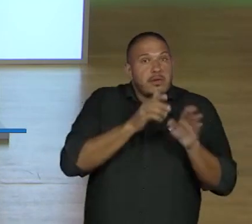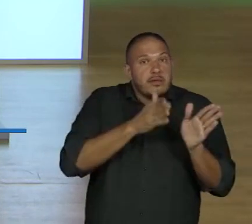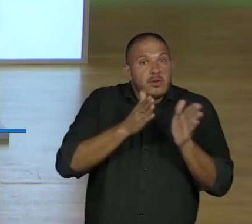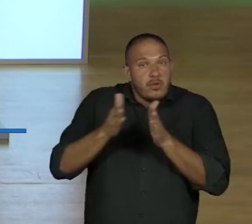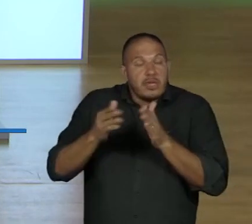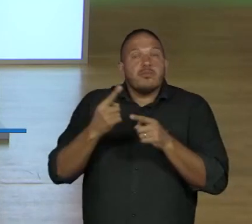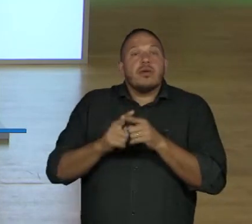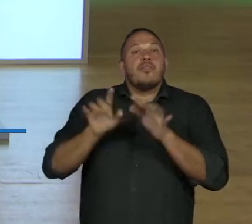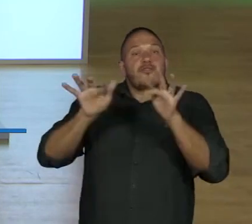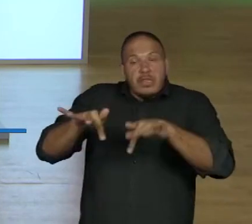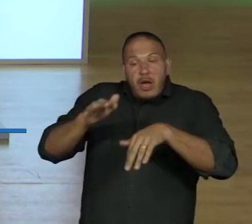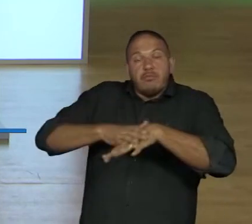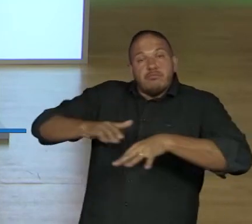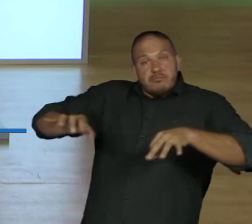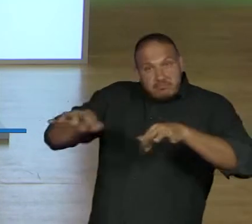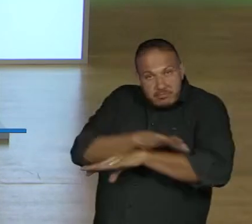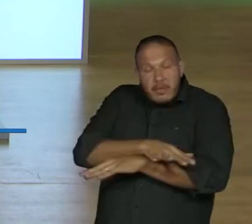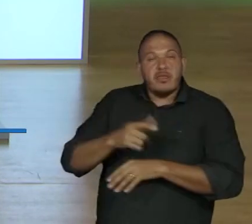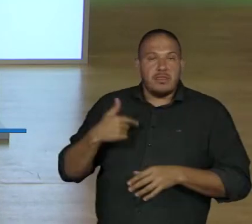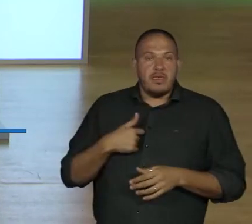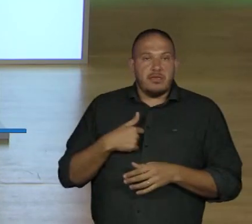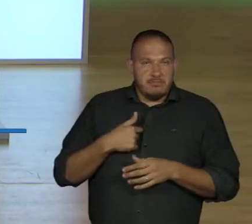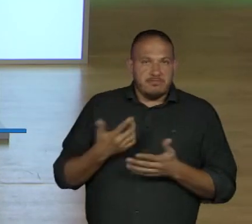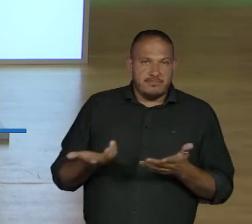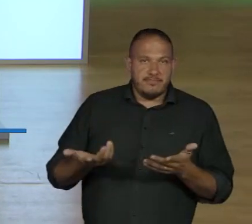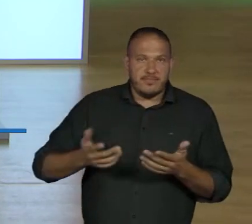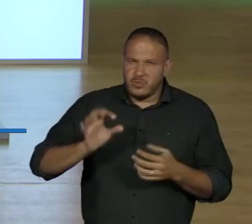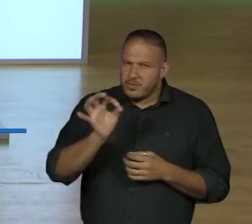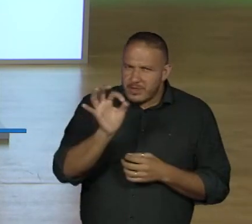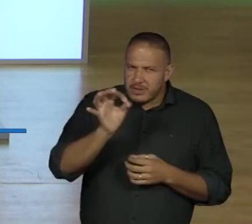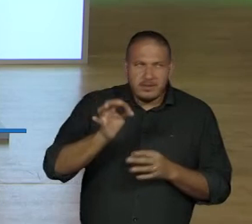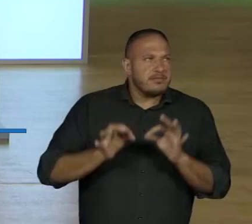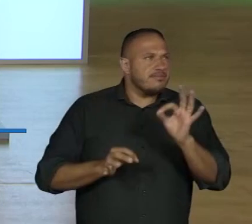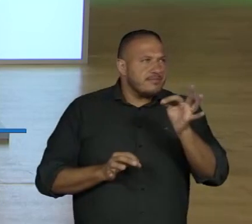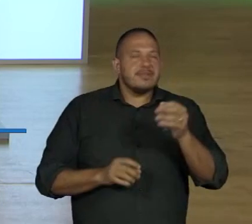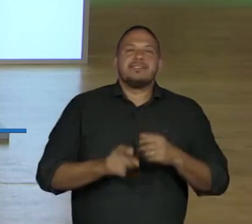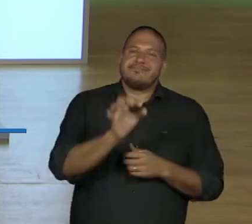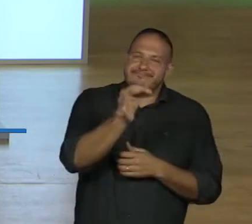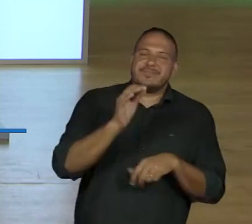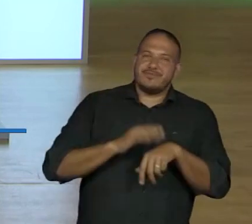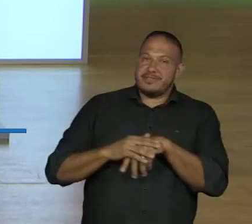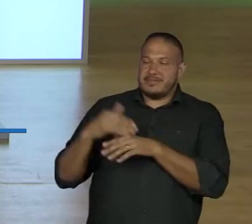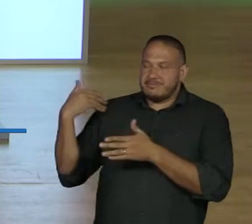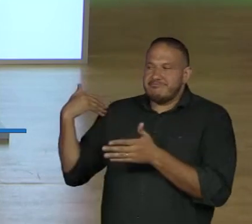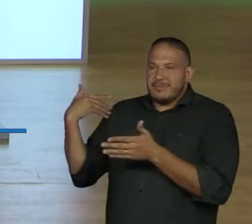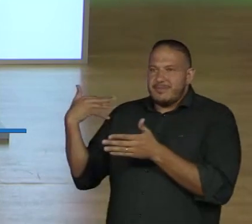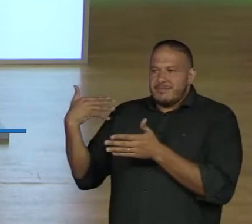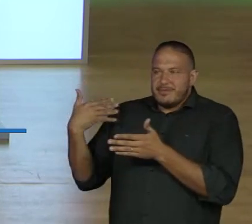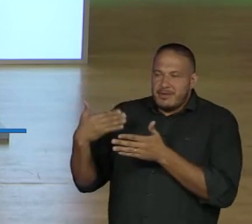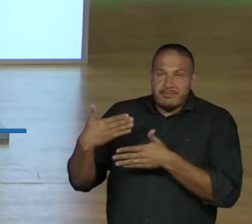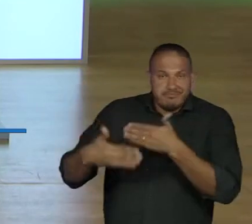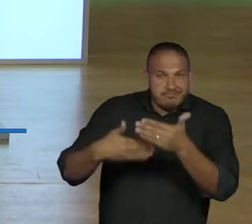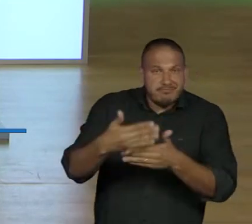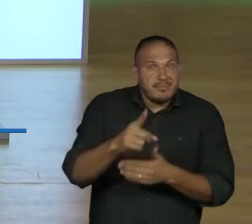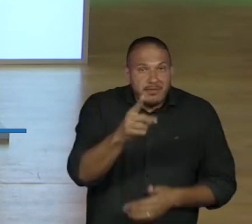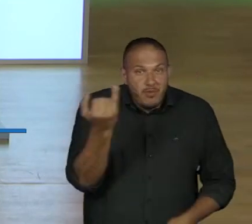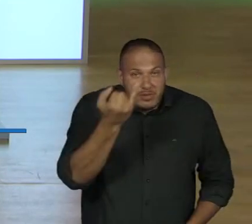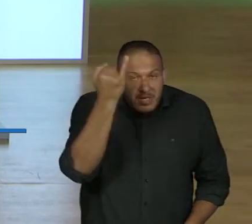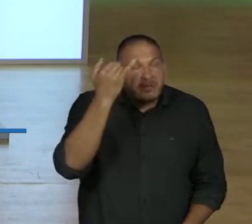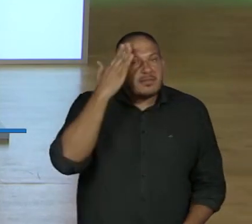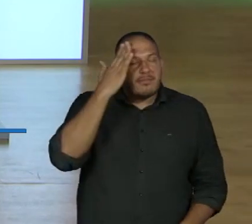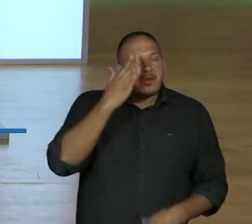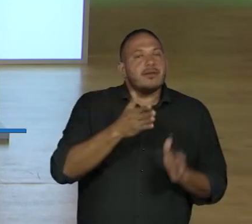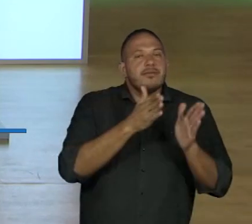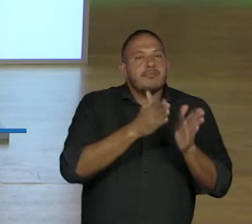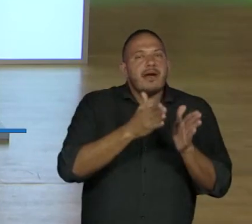um produto final que finaliza a sequência. Não é, professora? Sim. Então, essa caminhada é importante eles saberem o processo, a etapa